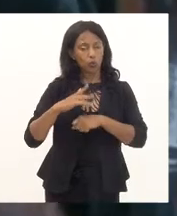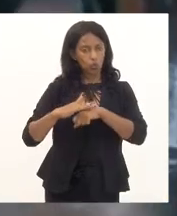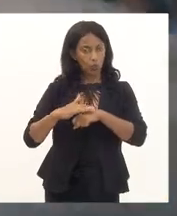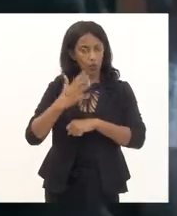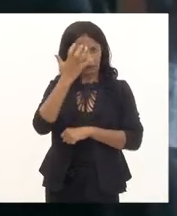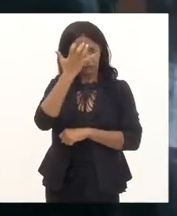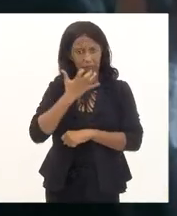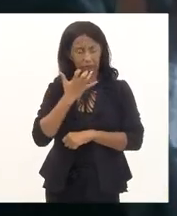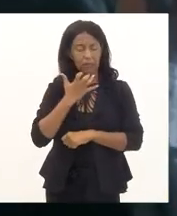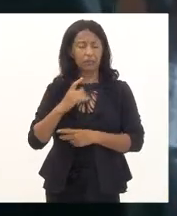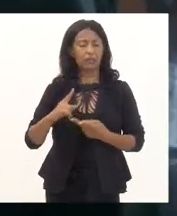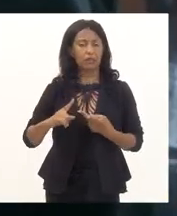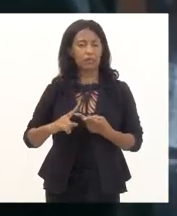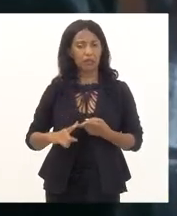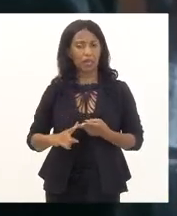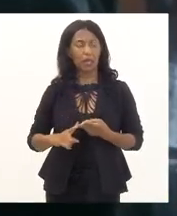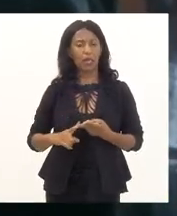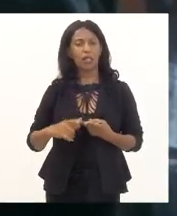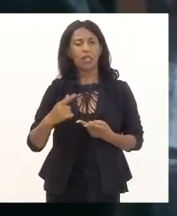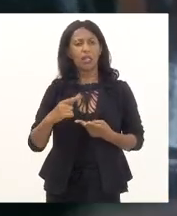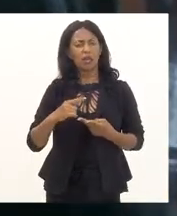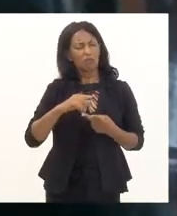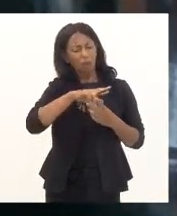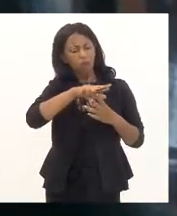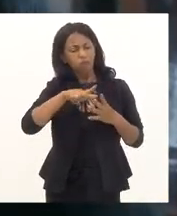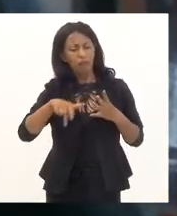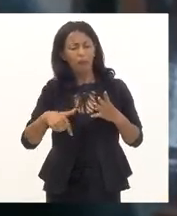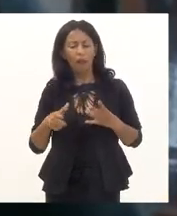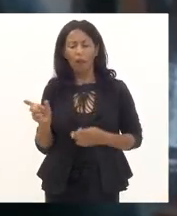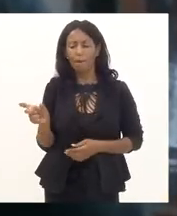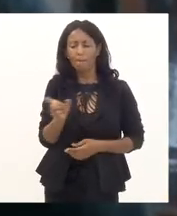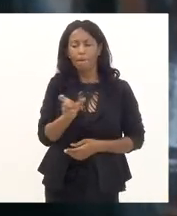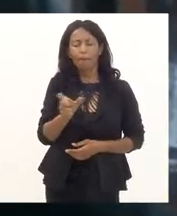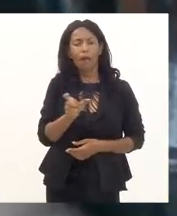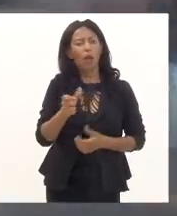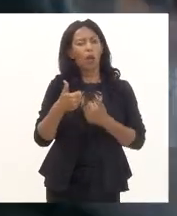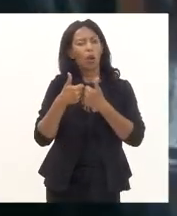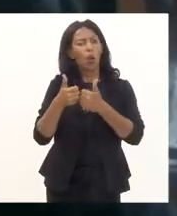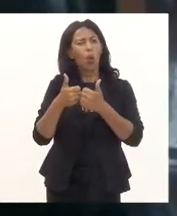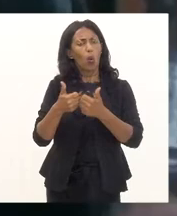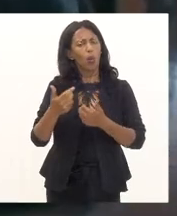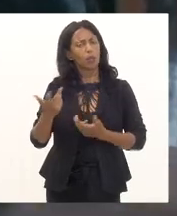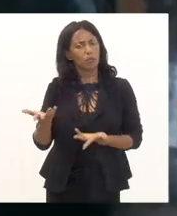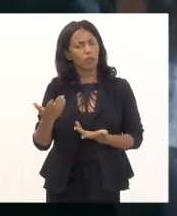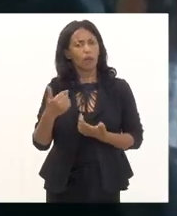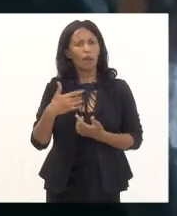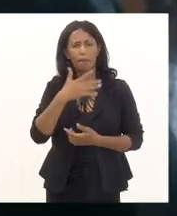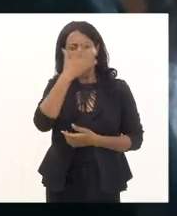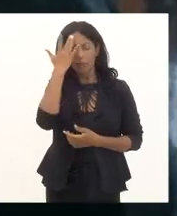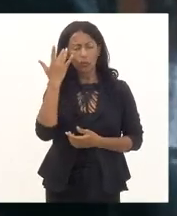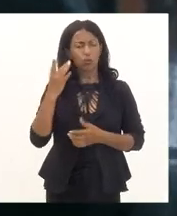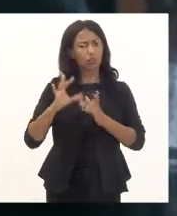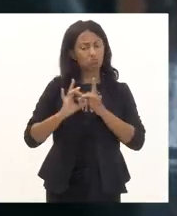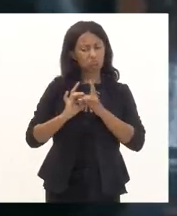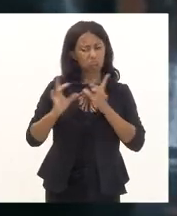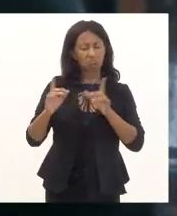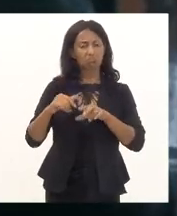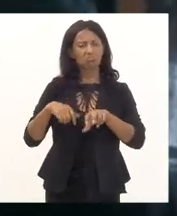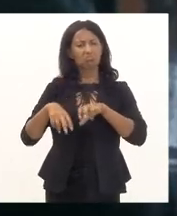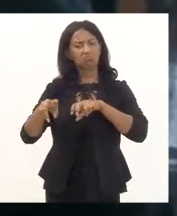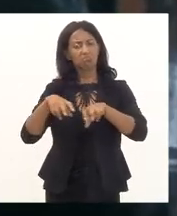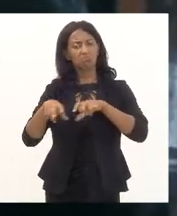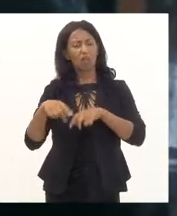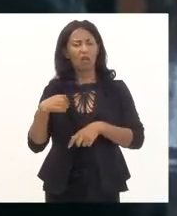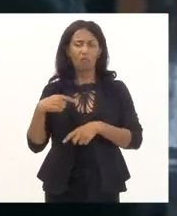Então garantiu às pessoas com HIV o passe livre para se cuidarem, se ressocializarem, terem